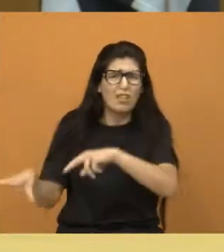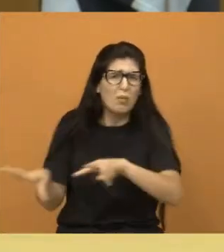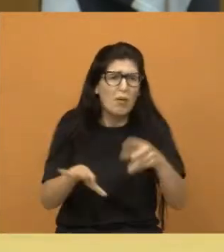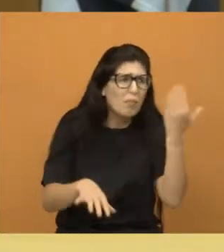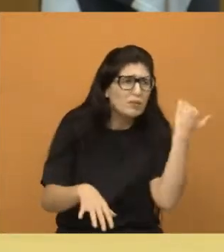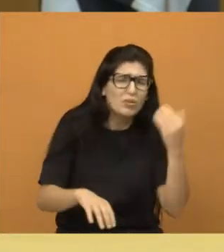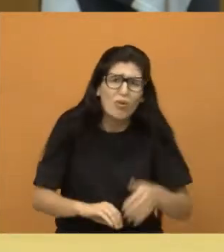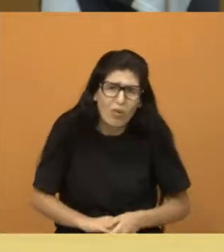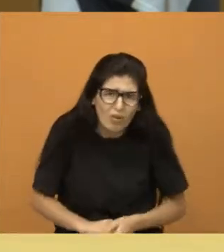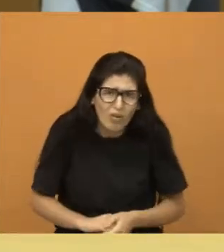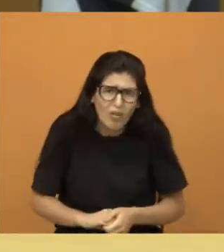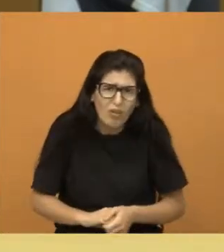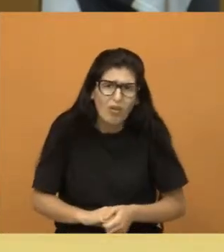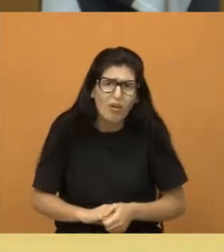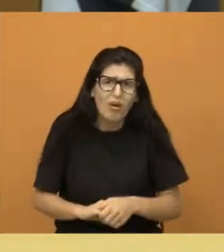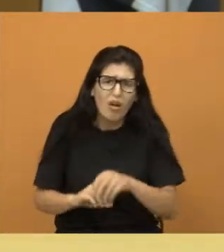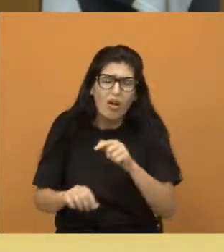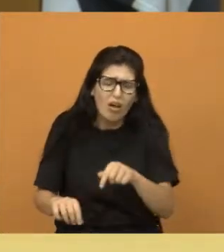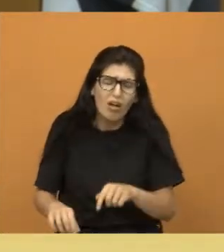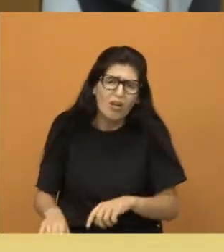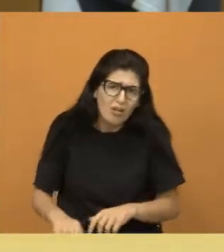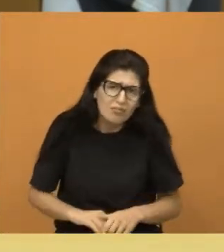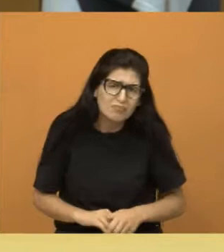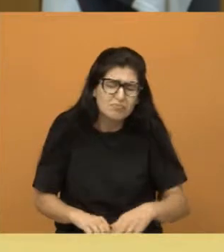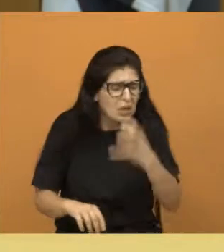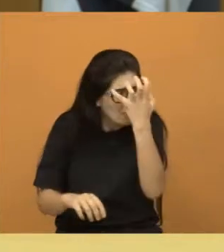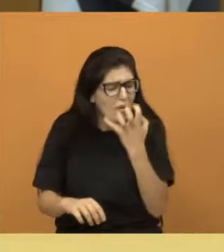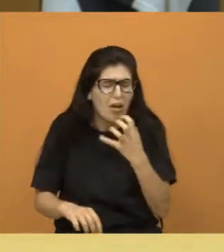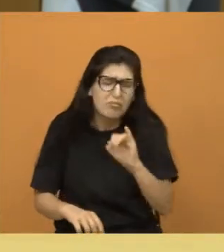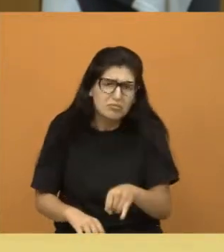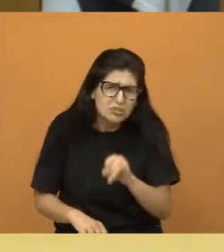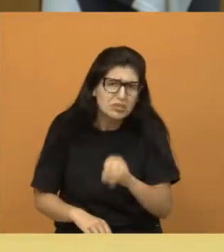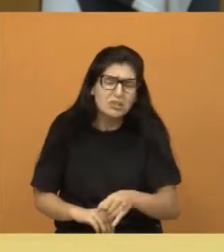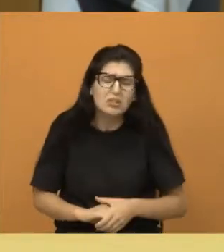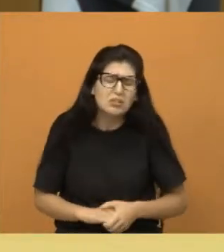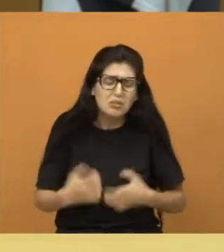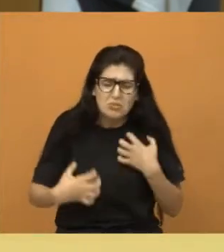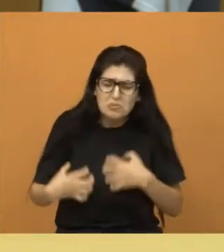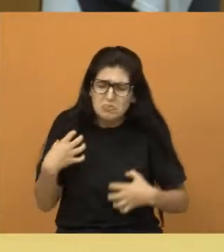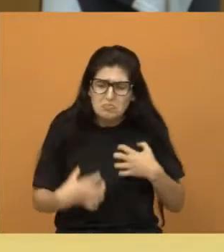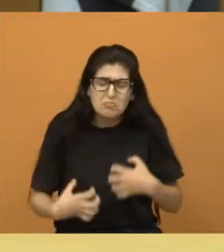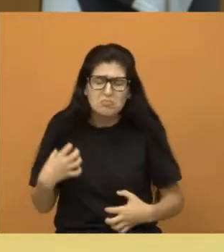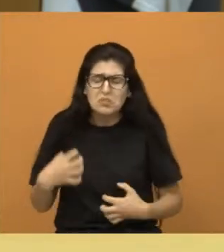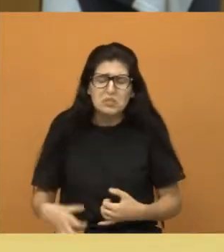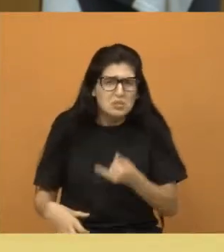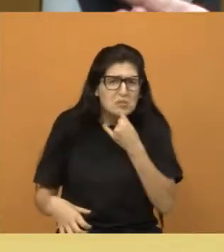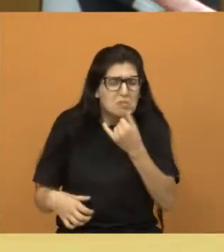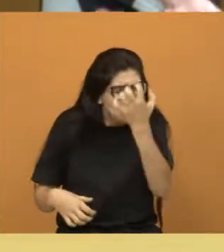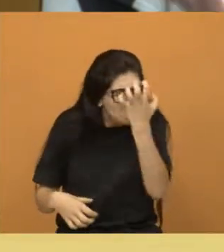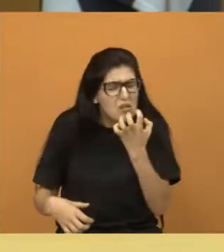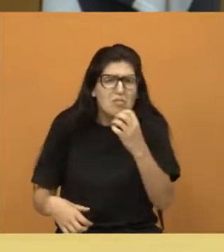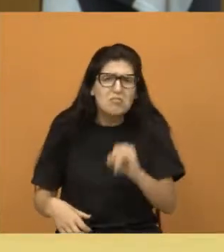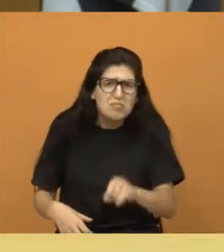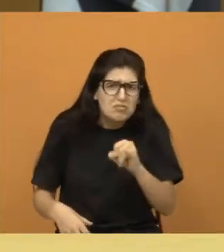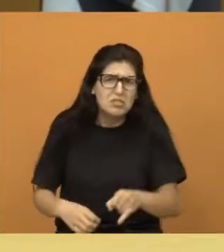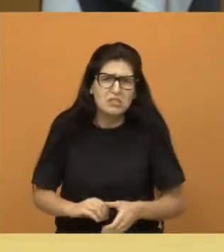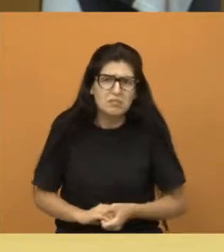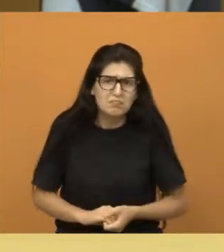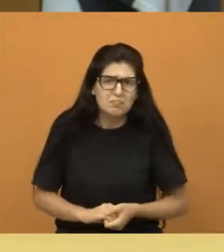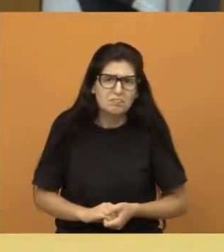A gente fica nervoso, gente. Olha, sinceridade, a gente fica bravo. Fica bravo por quê? Porque não é